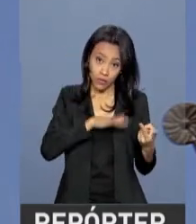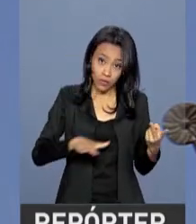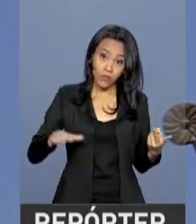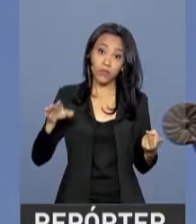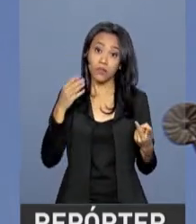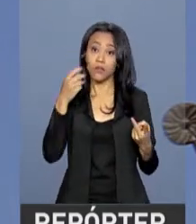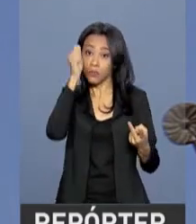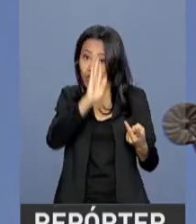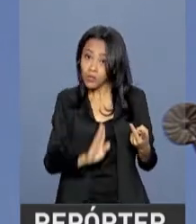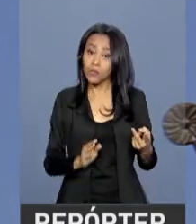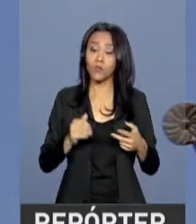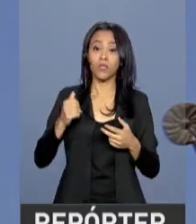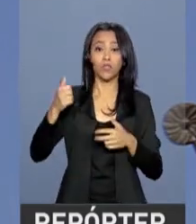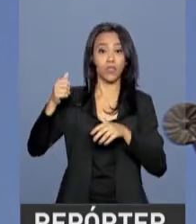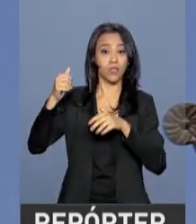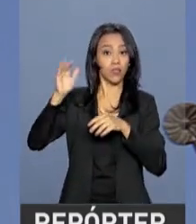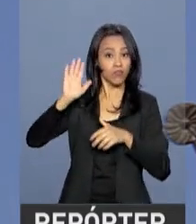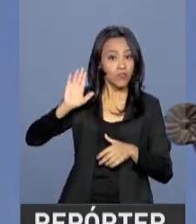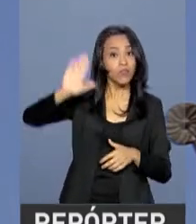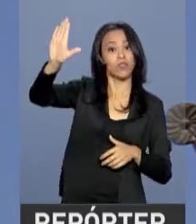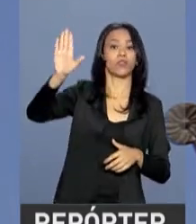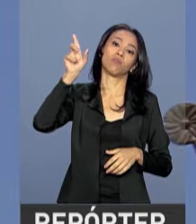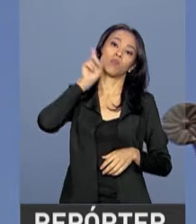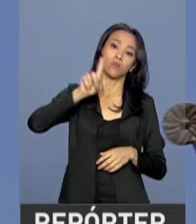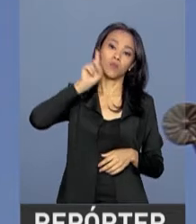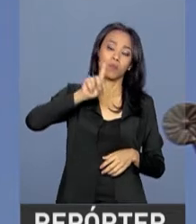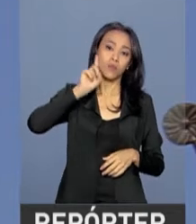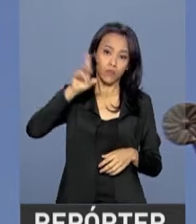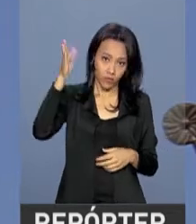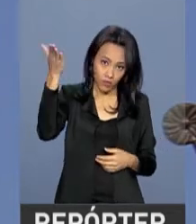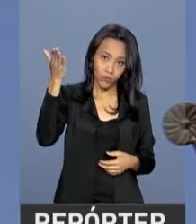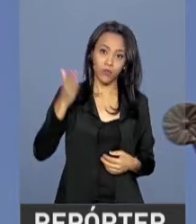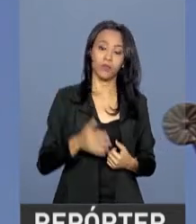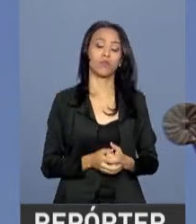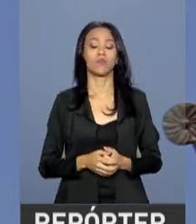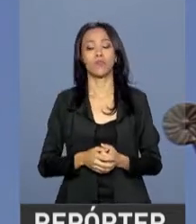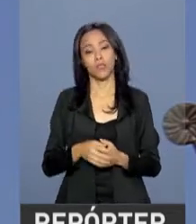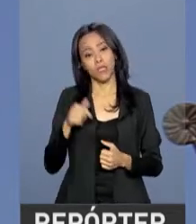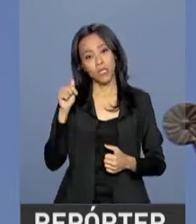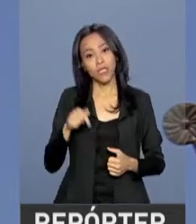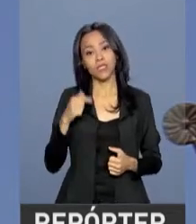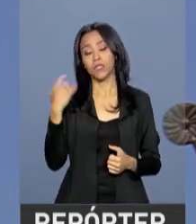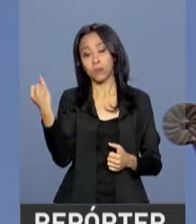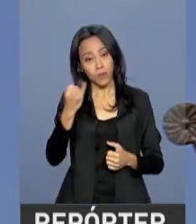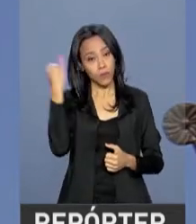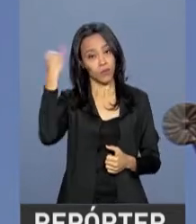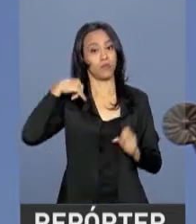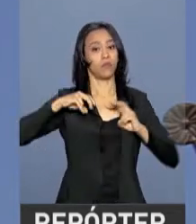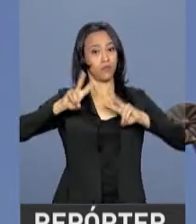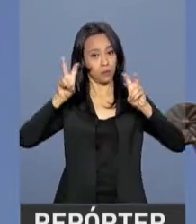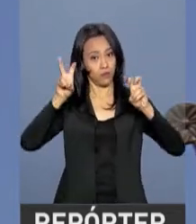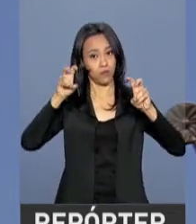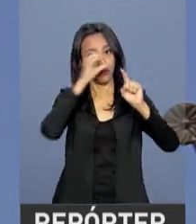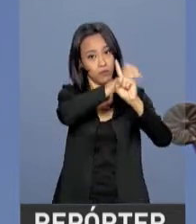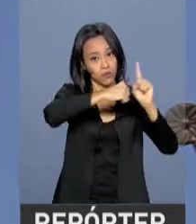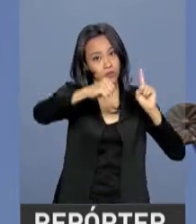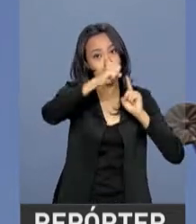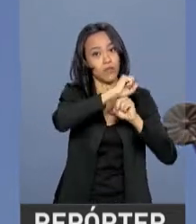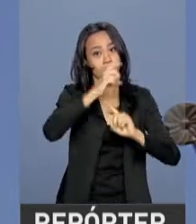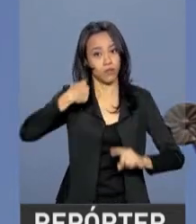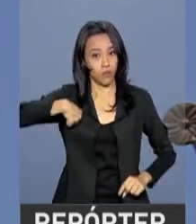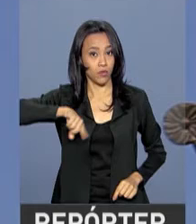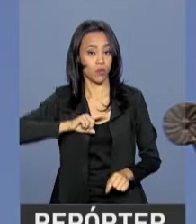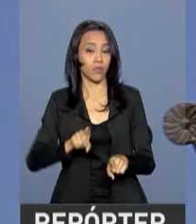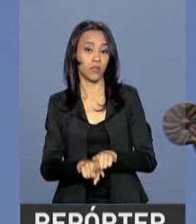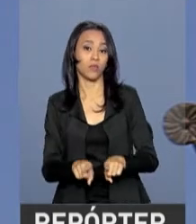unidos o tema tem uma grande visibilidade enorme importância para a sociedade brasileira e para todos nós o